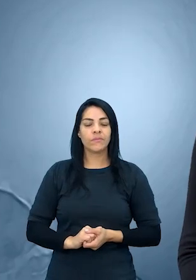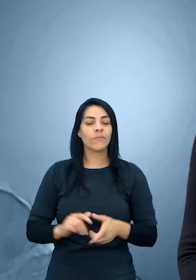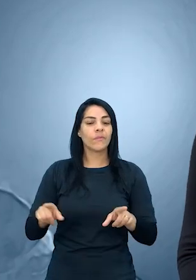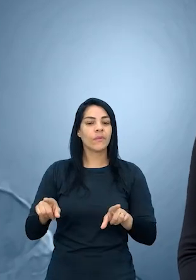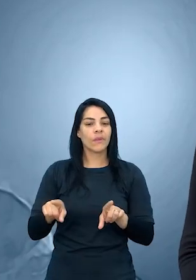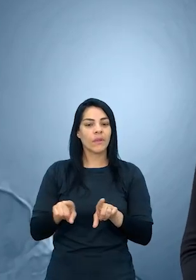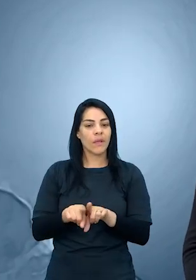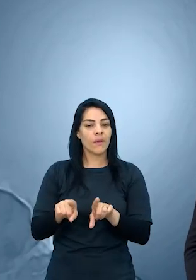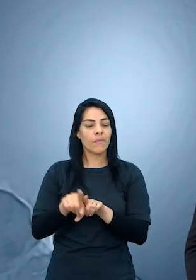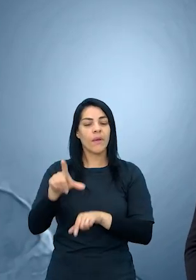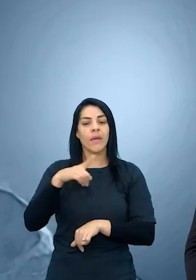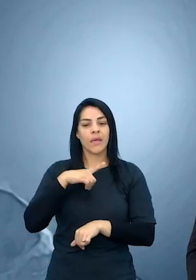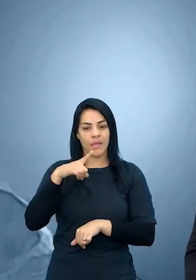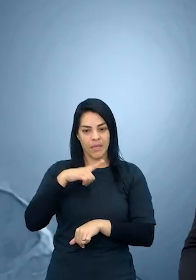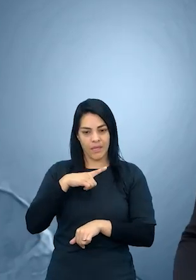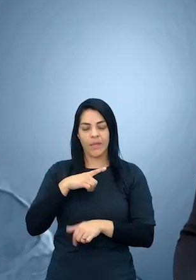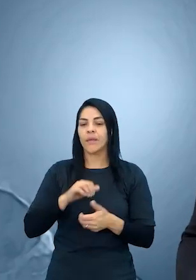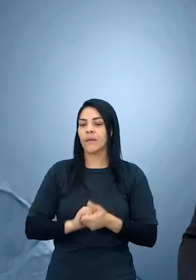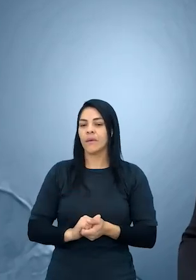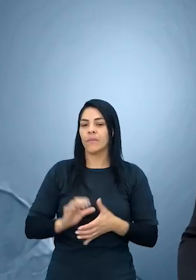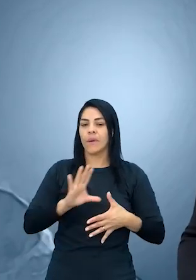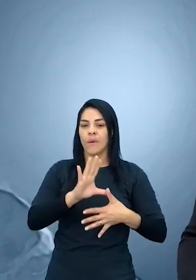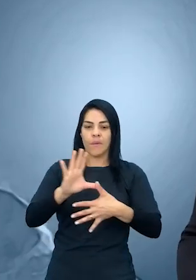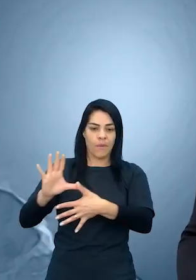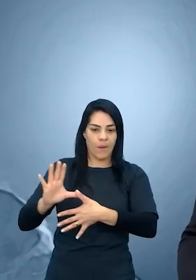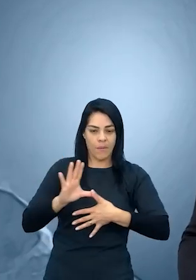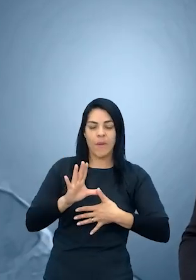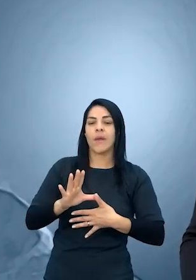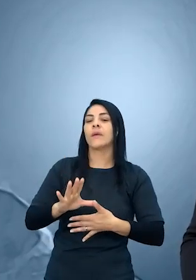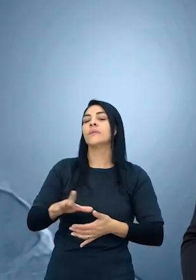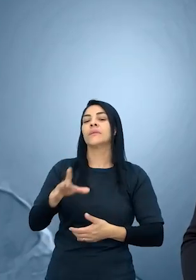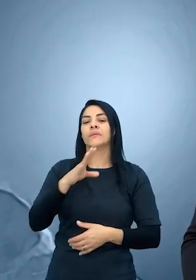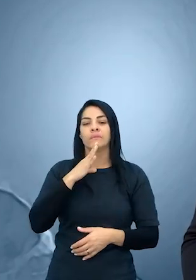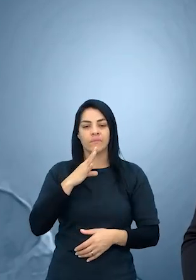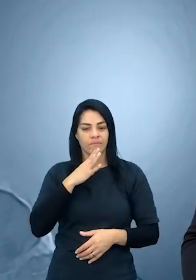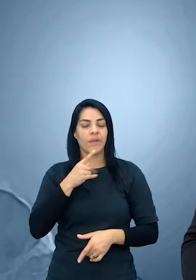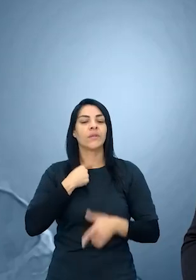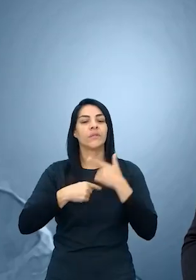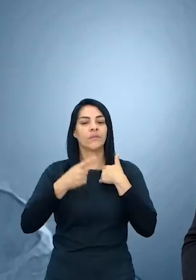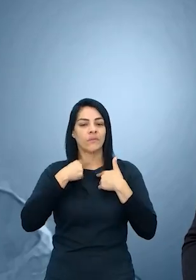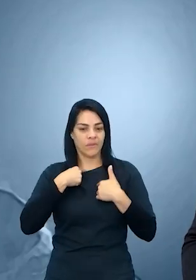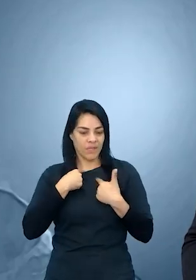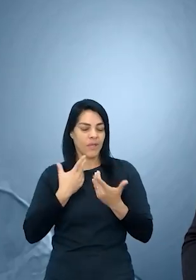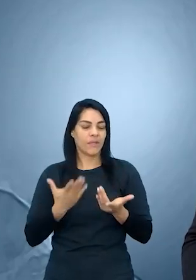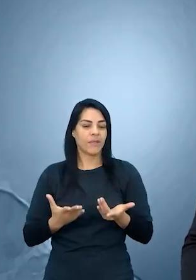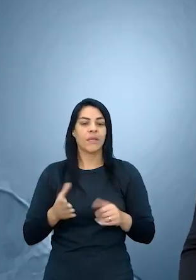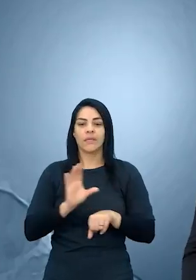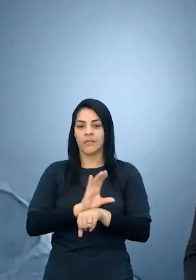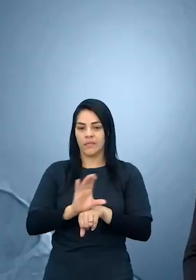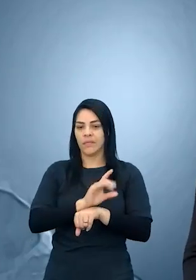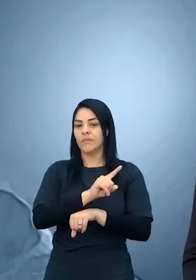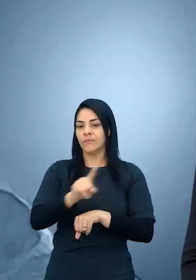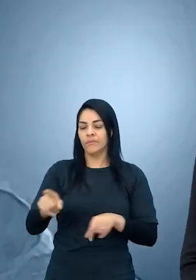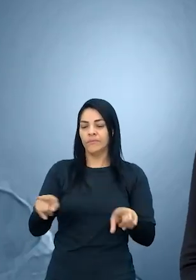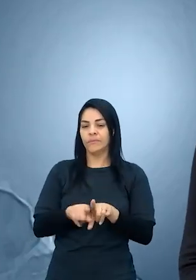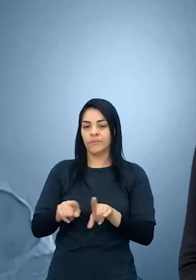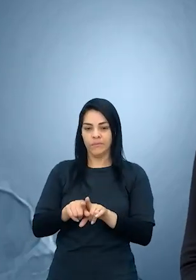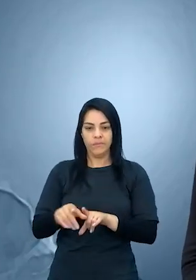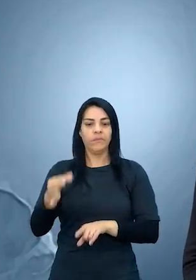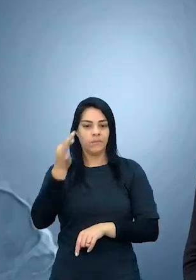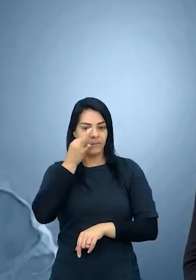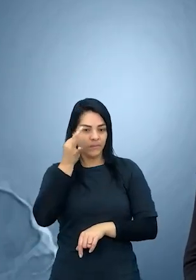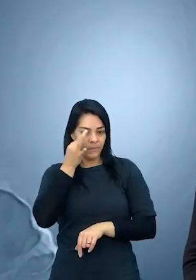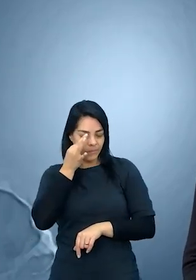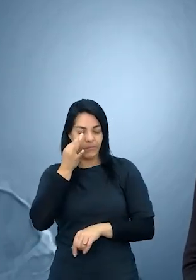no final uma enquete de mapeamento de interesse de ofertas de curso, então vocês também podem estar observando essas